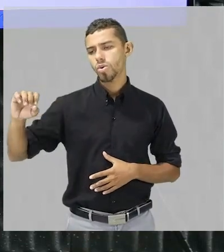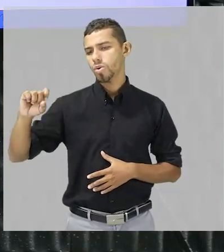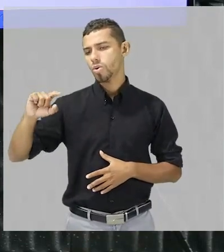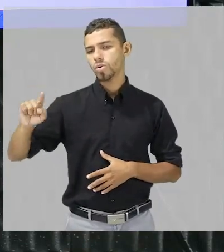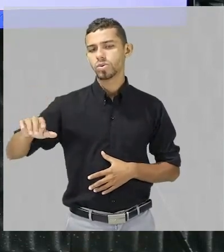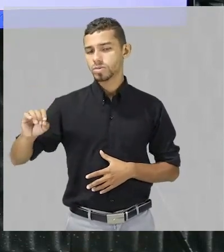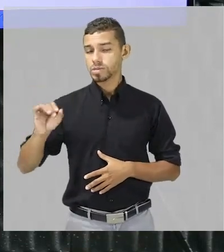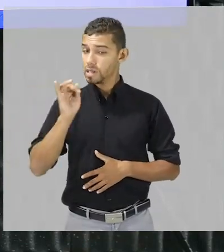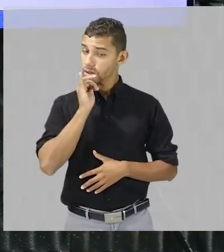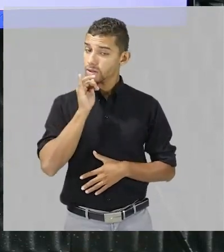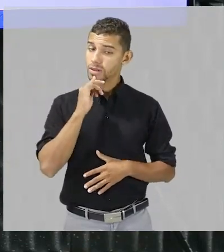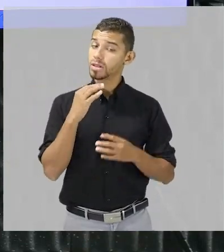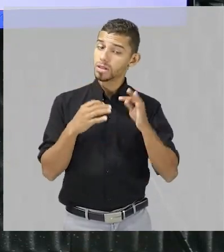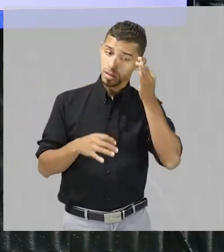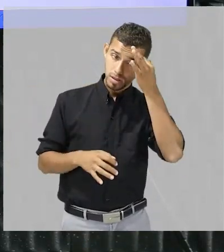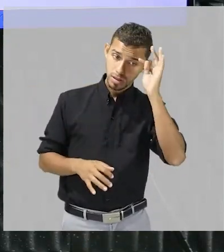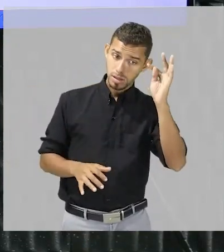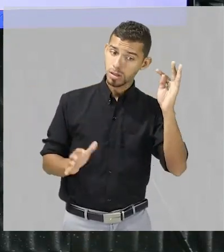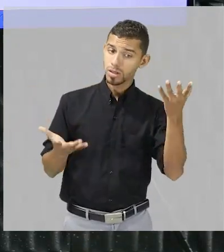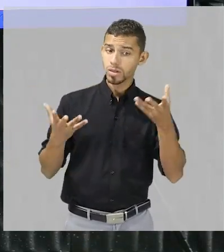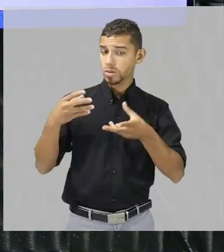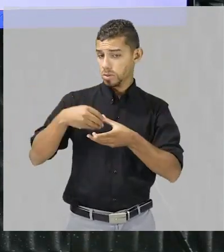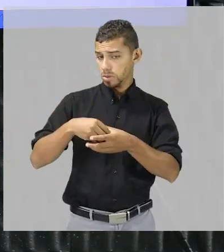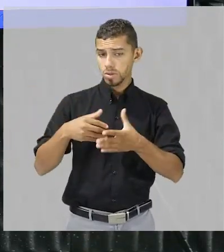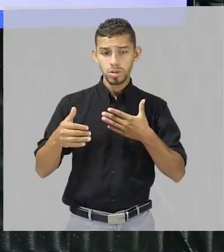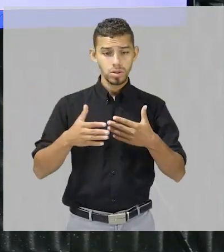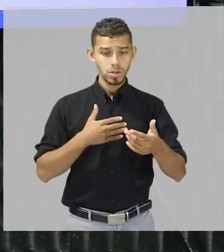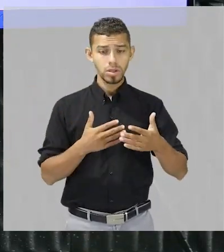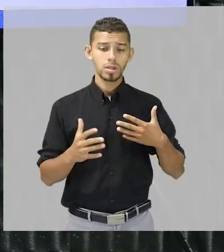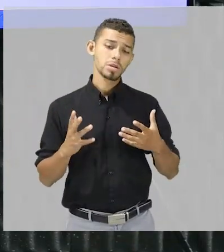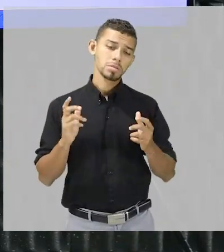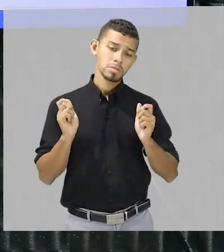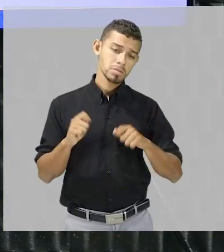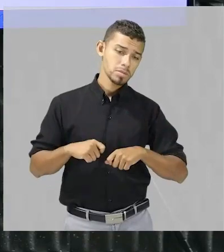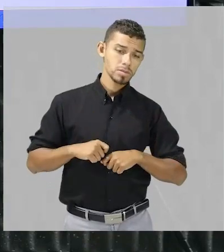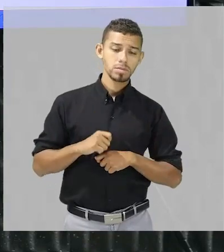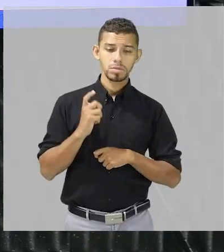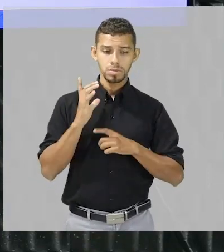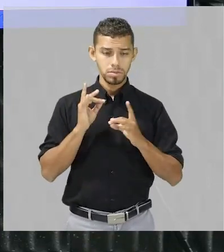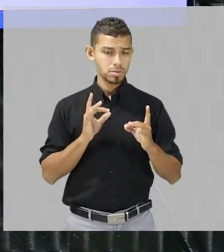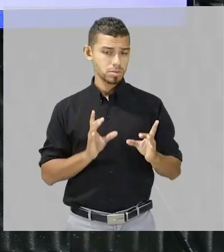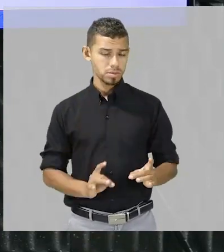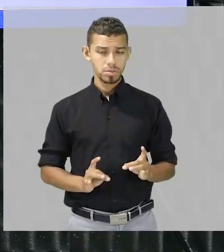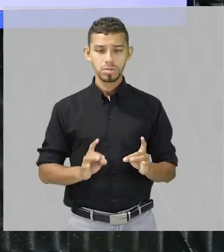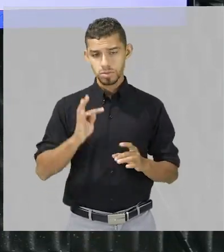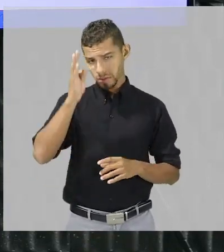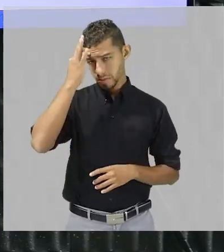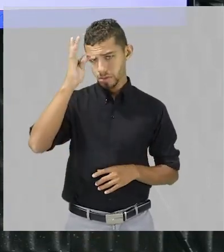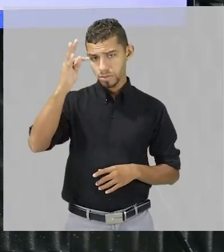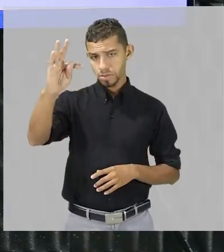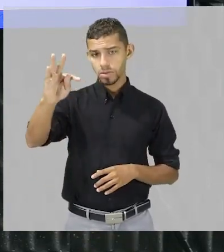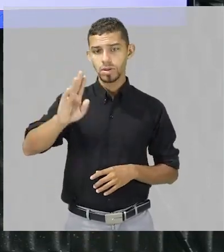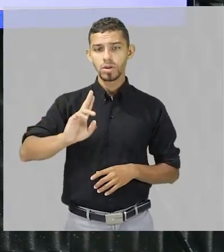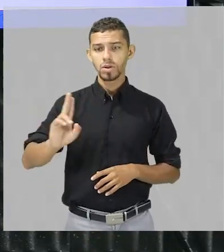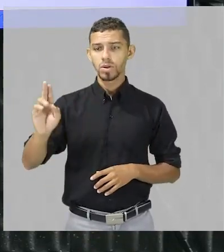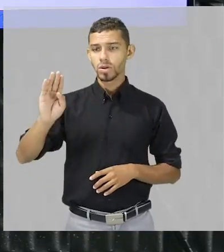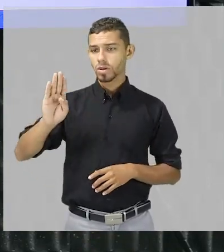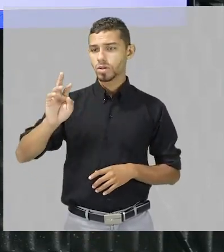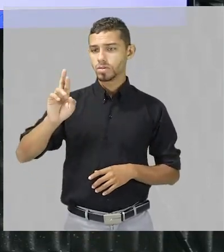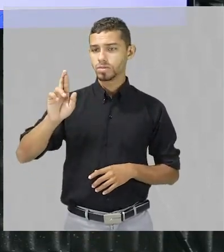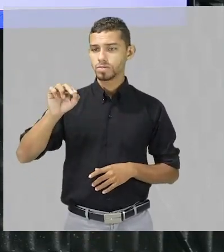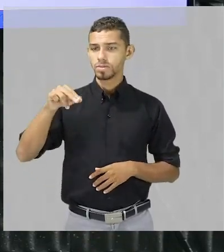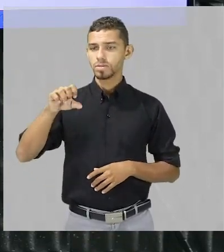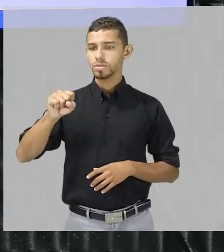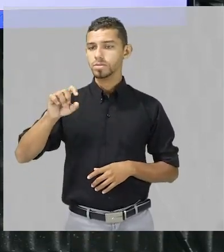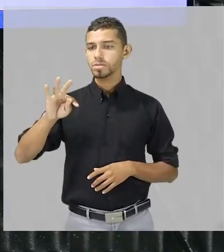de Arrhenius. Mas em qualquer meio, eu vou ter como definição, como teoria, a teoria de Bronsted e